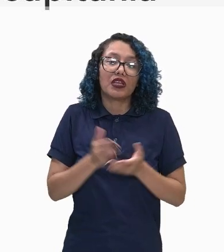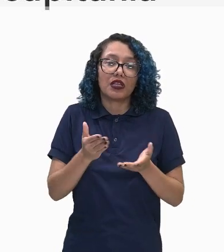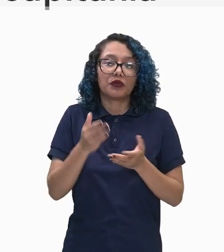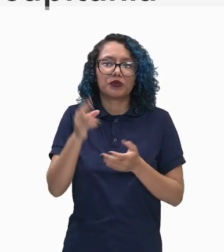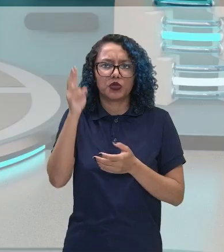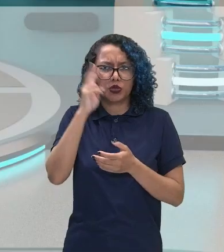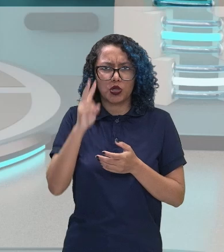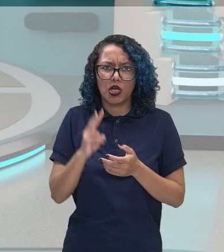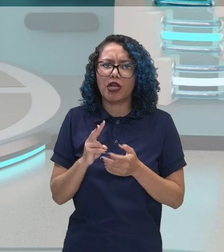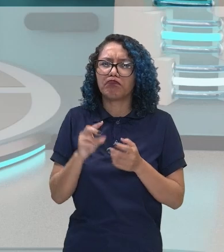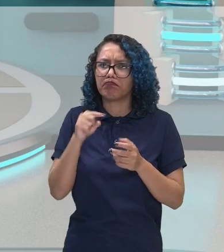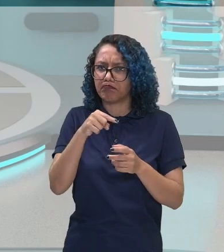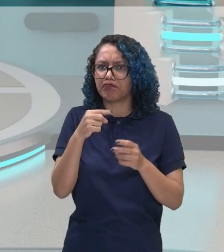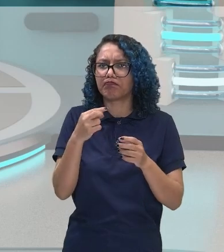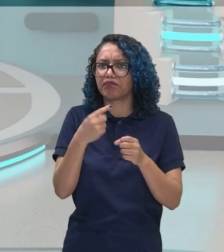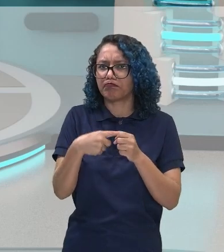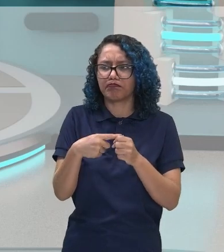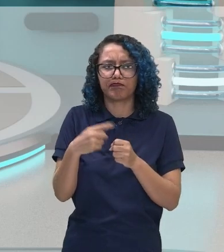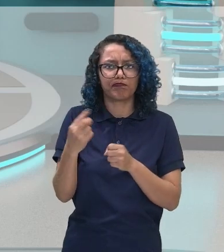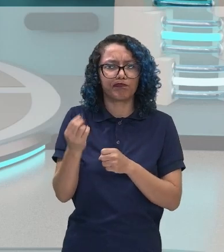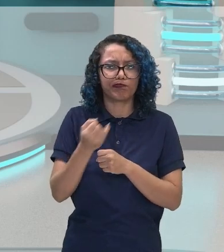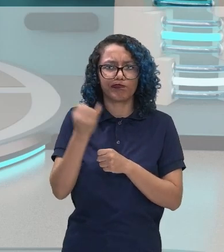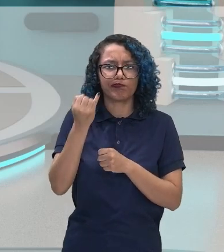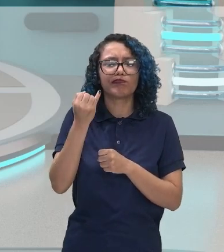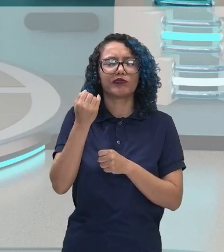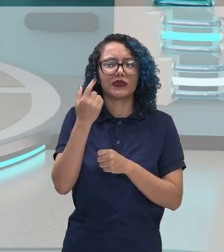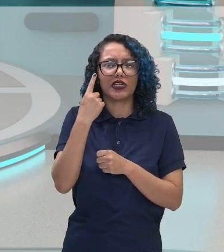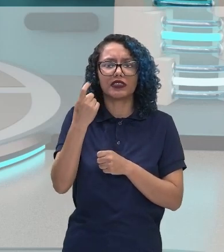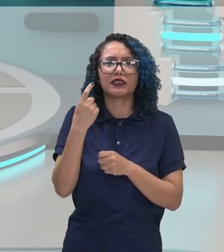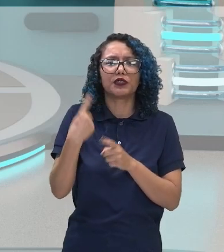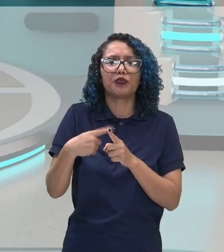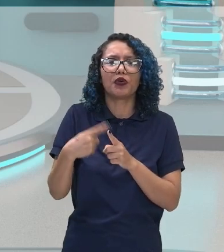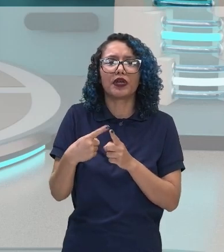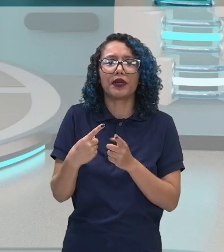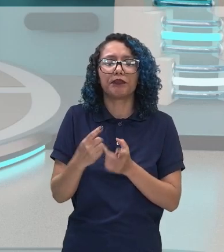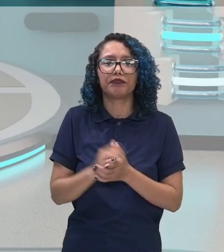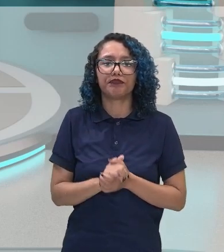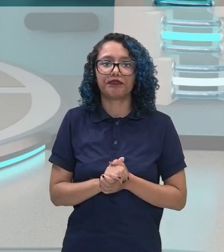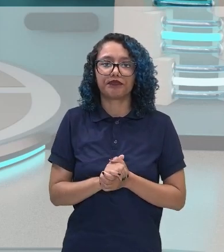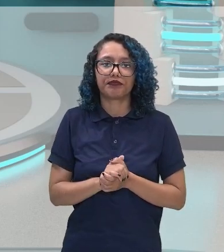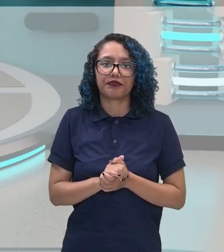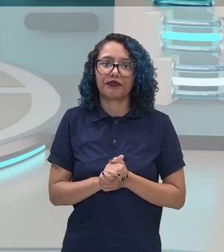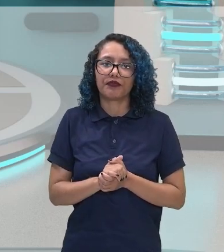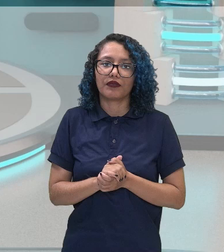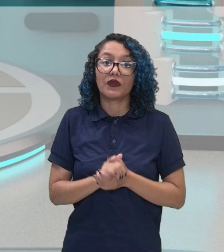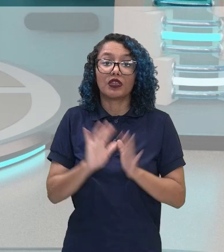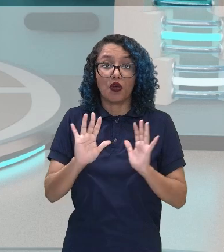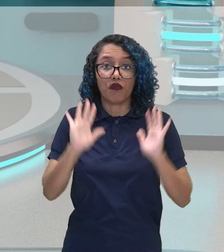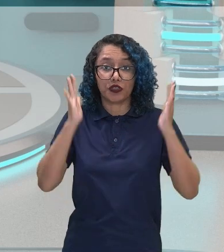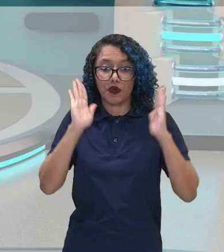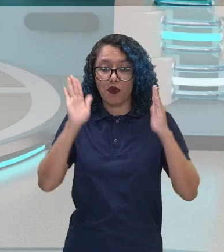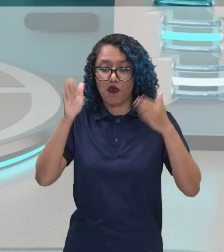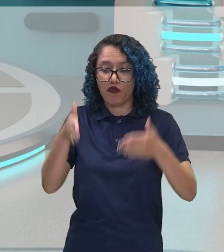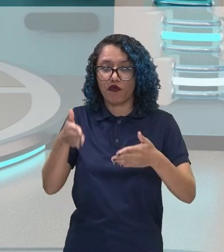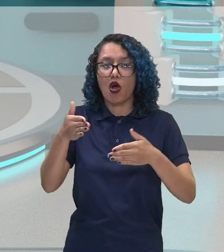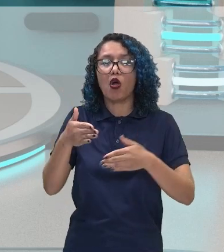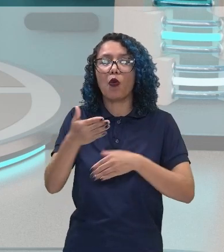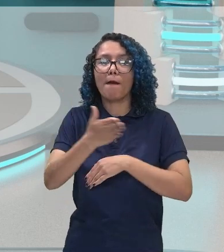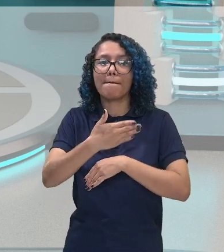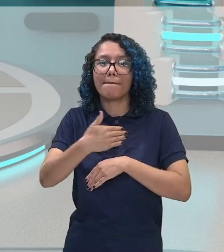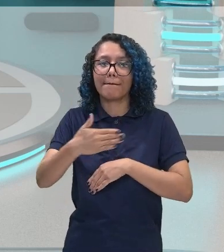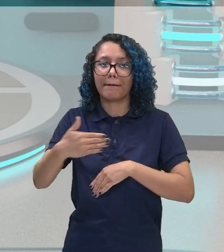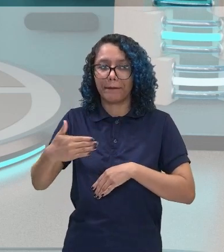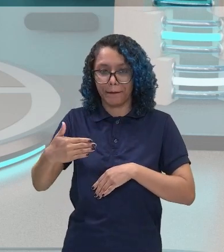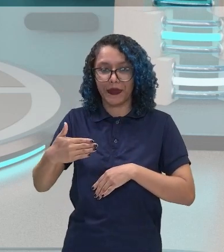bem interessante. E aí, falamos do quê? Do festival, que reúne a questão dos peixes ornamentais, que